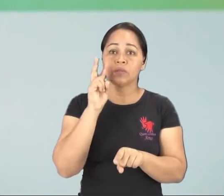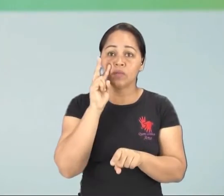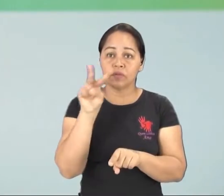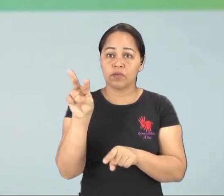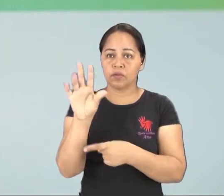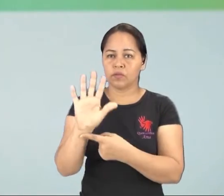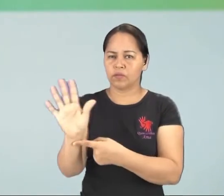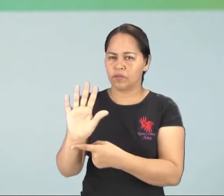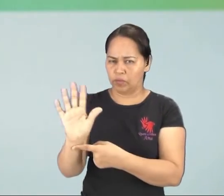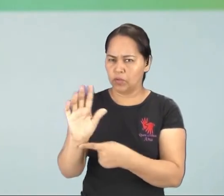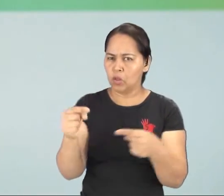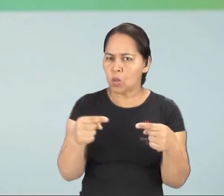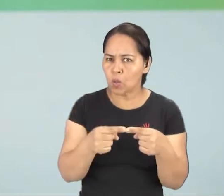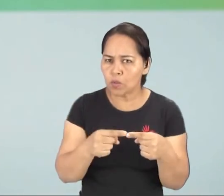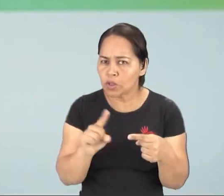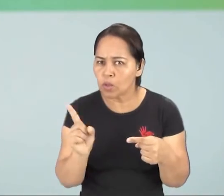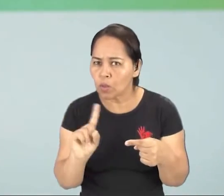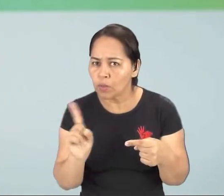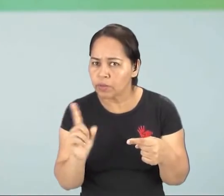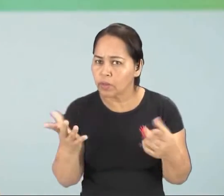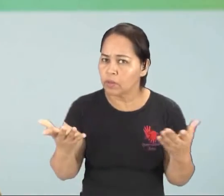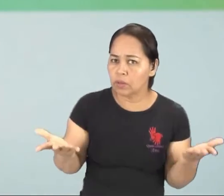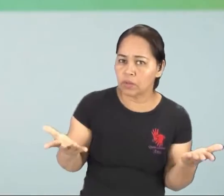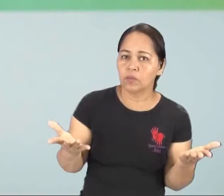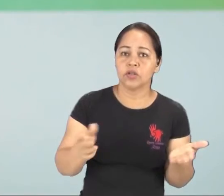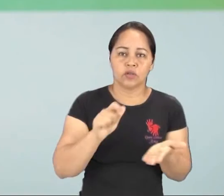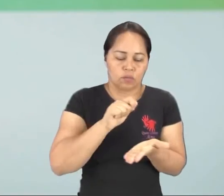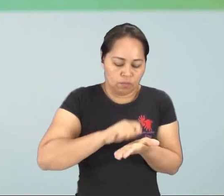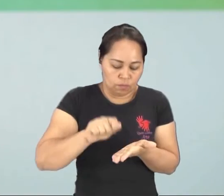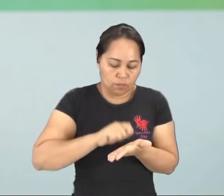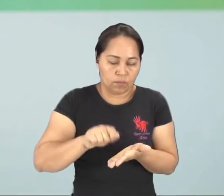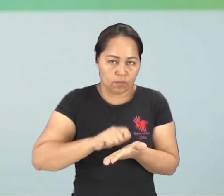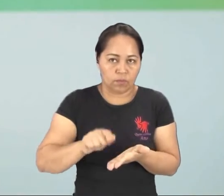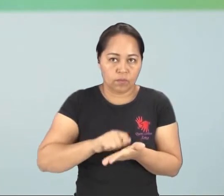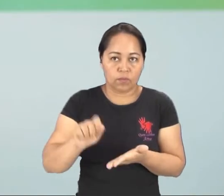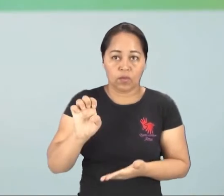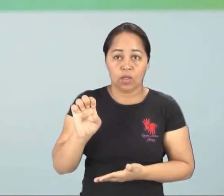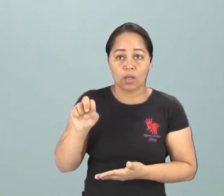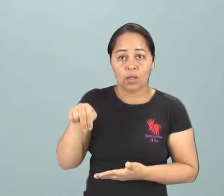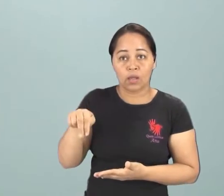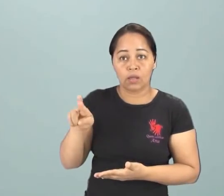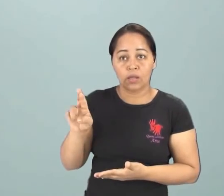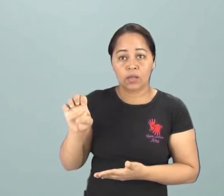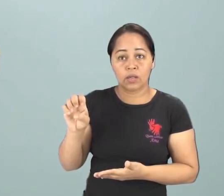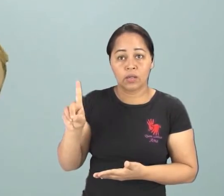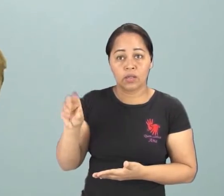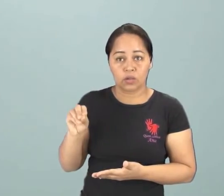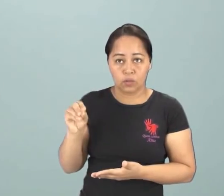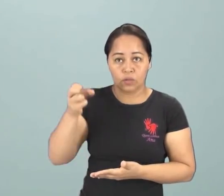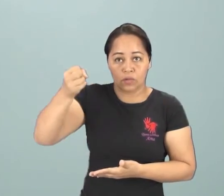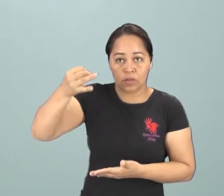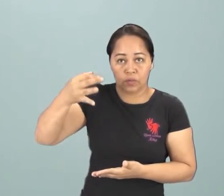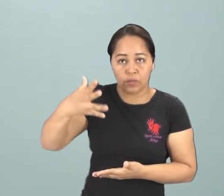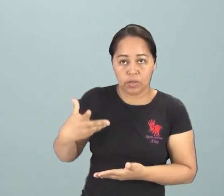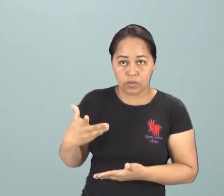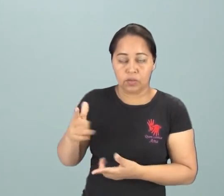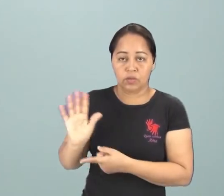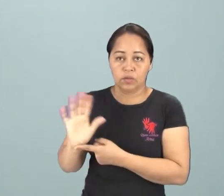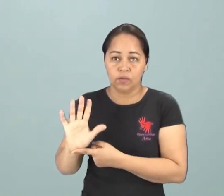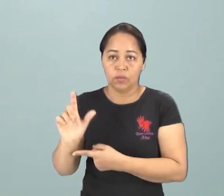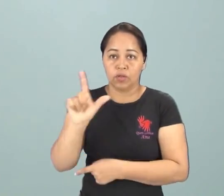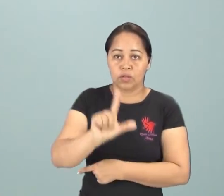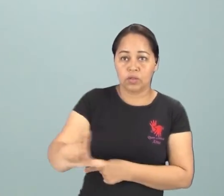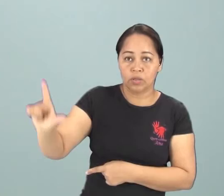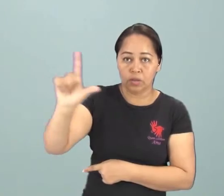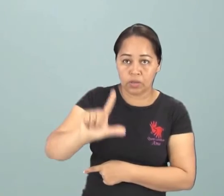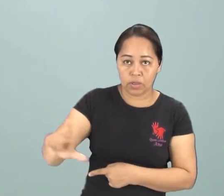nos filmes. E registrem esse resumo dos enredos. É muito importante entrar em contato com as obras literárias